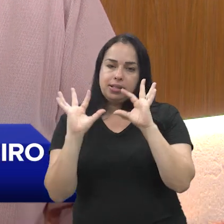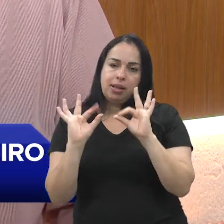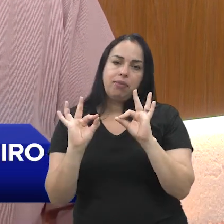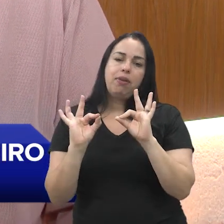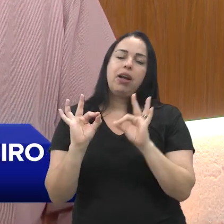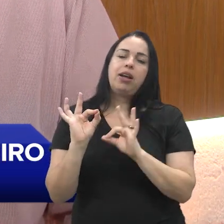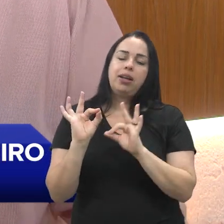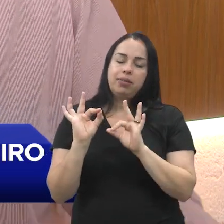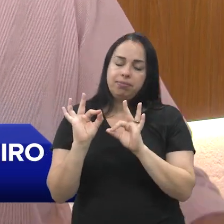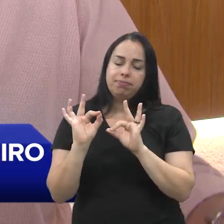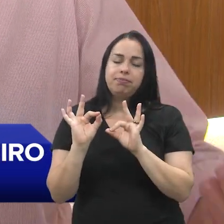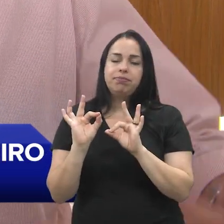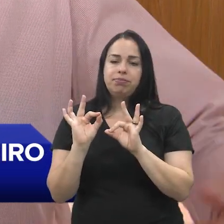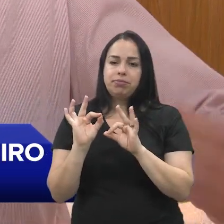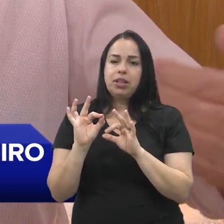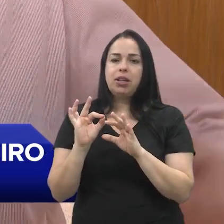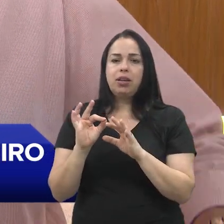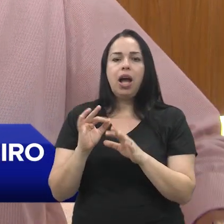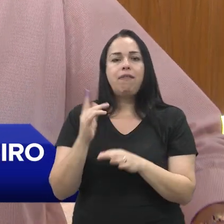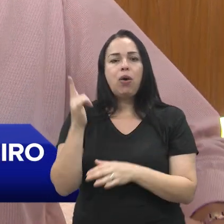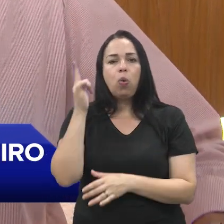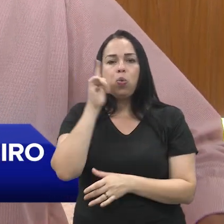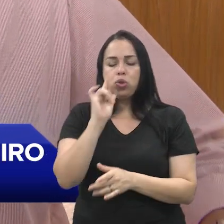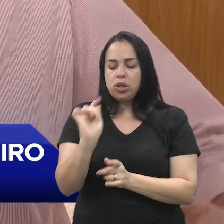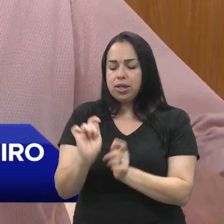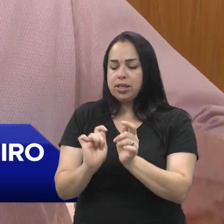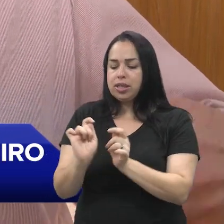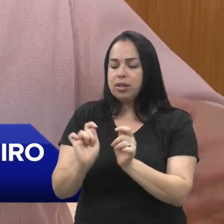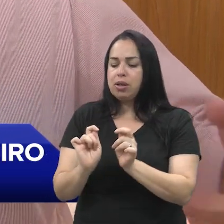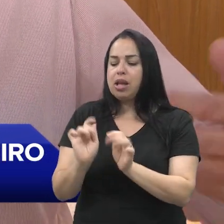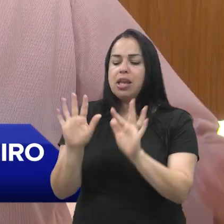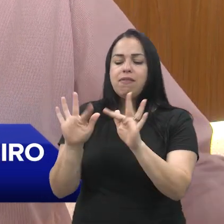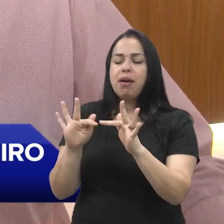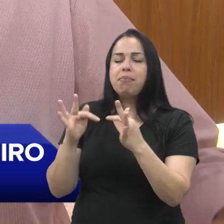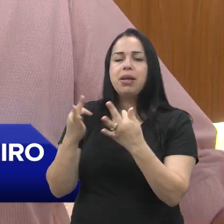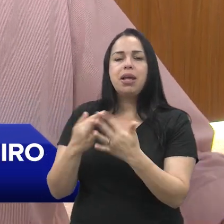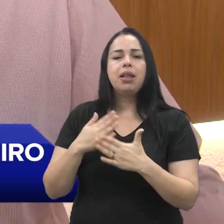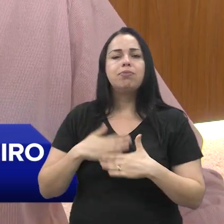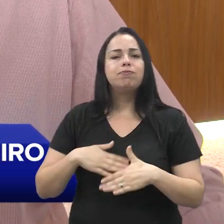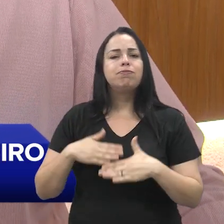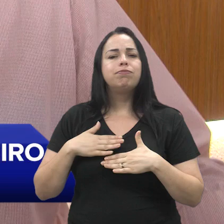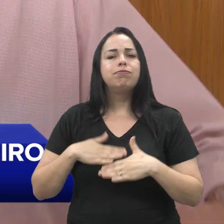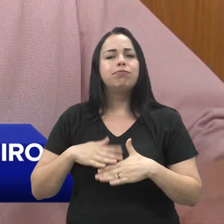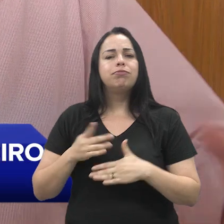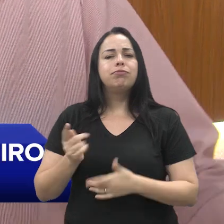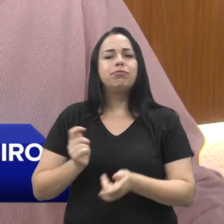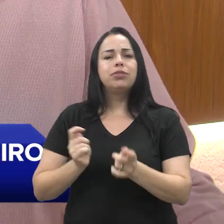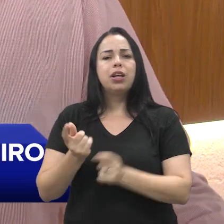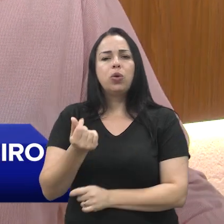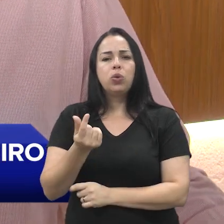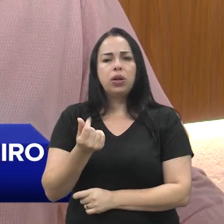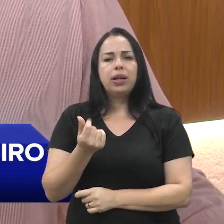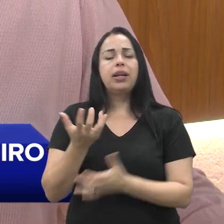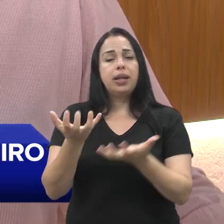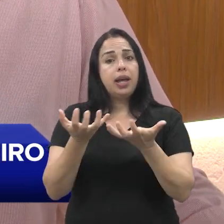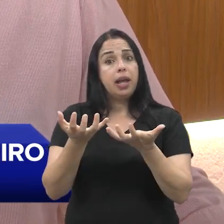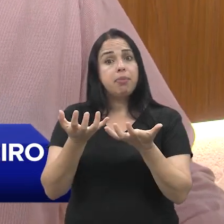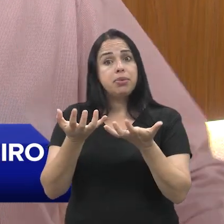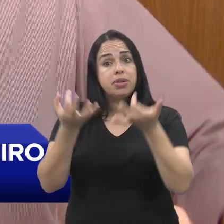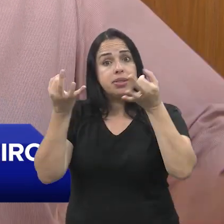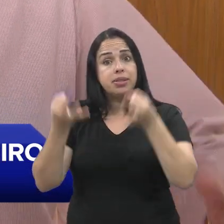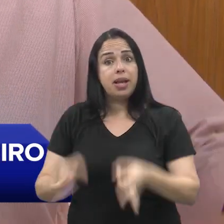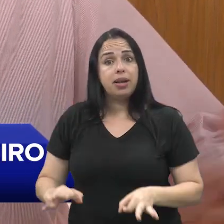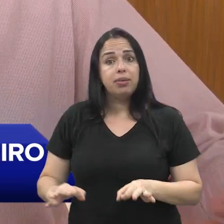zelo financeiro vai nos trazer, em consequência, uma vida familiar mais calma, isso sem dúvida alguma,